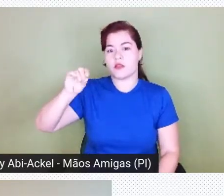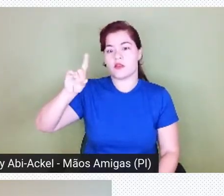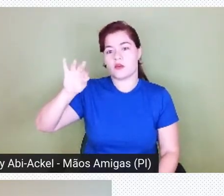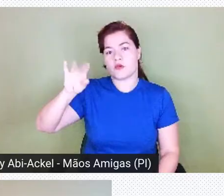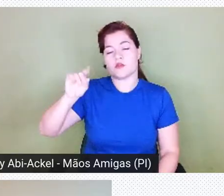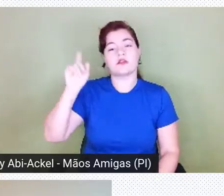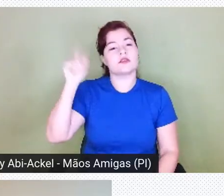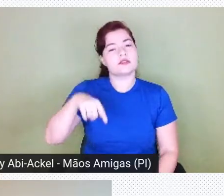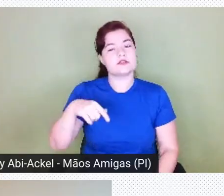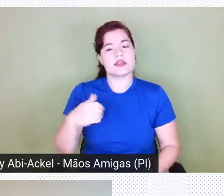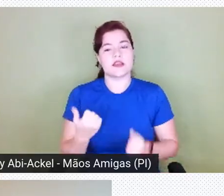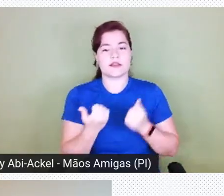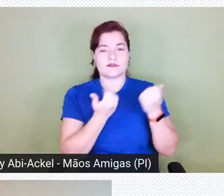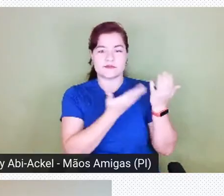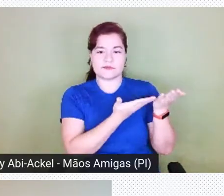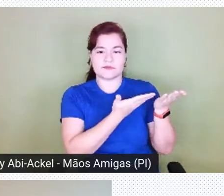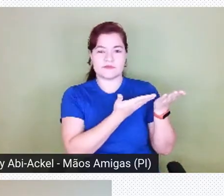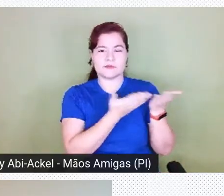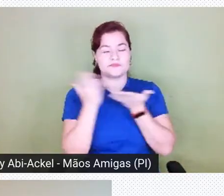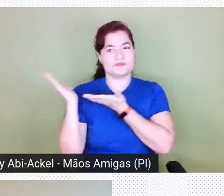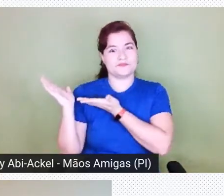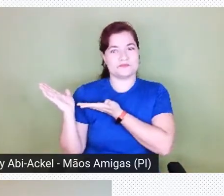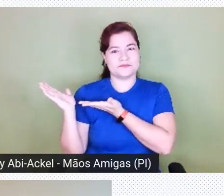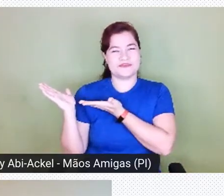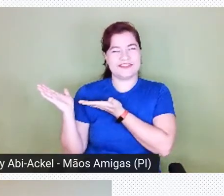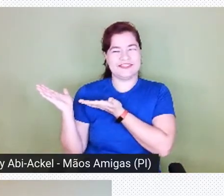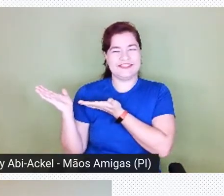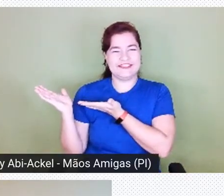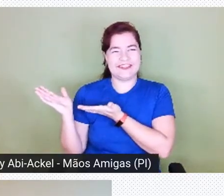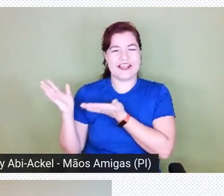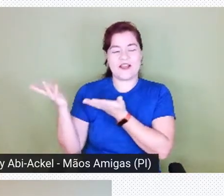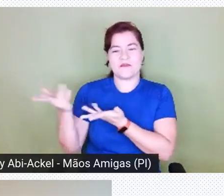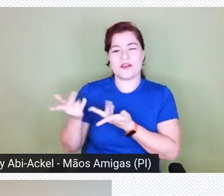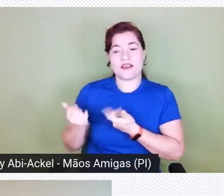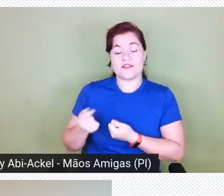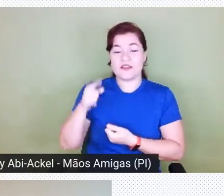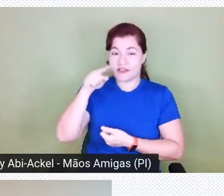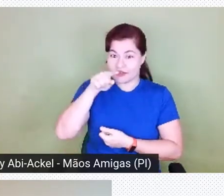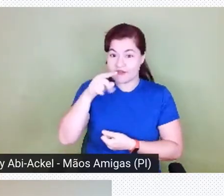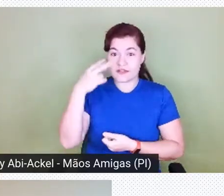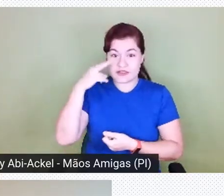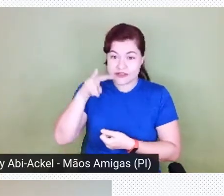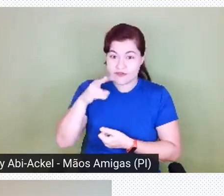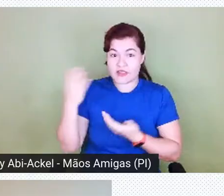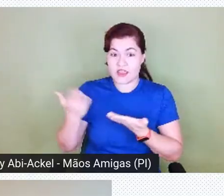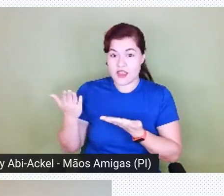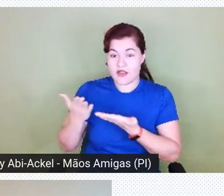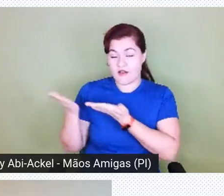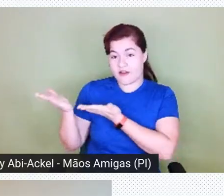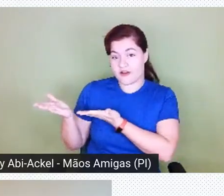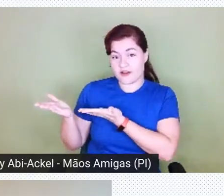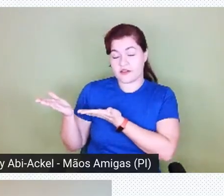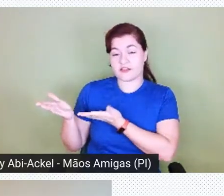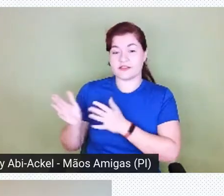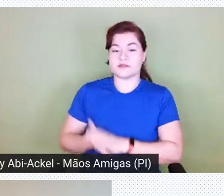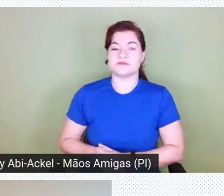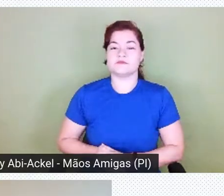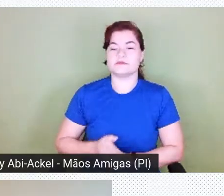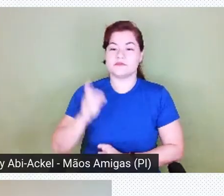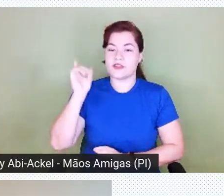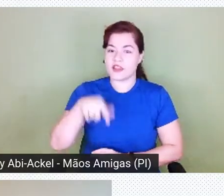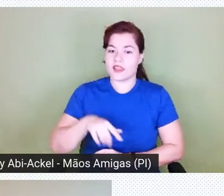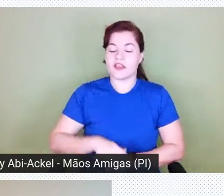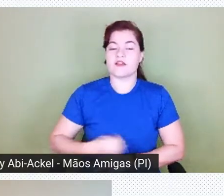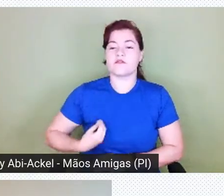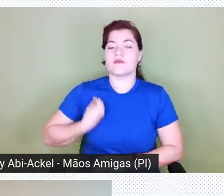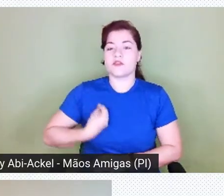obra extraordinária, que vocês estão vendo aí na tela. É Vivendo